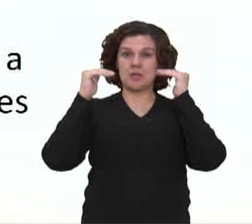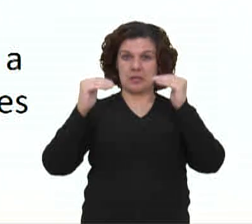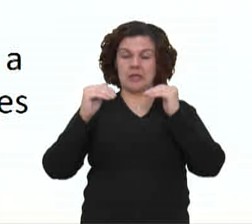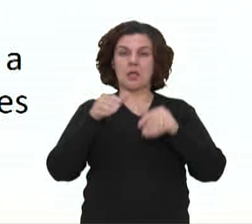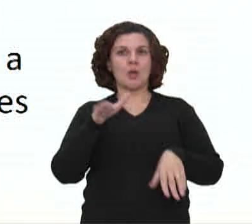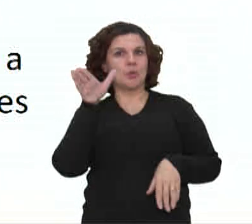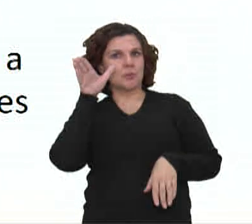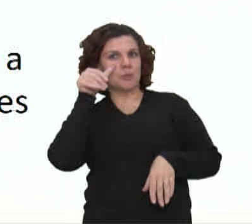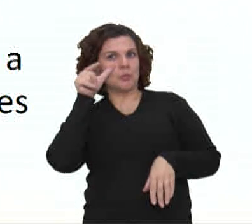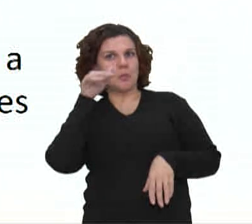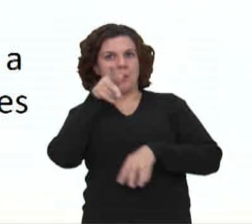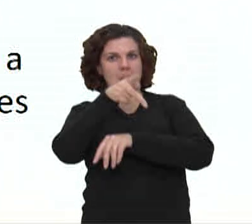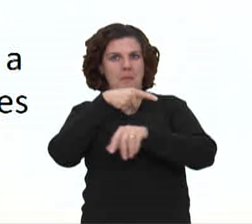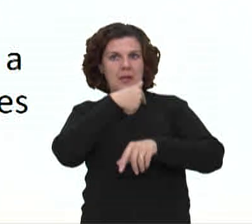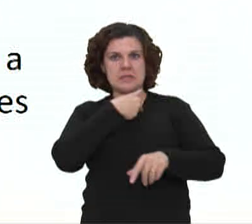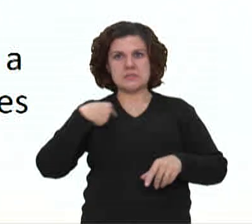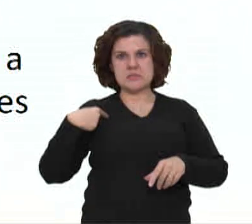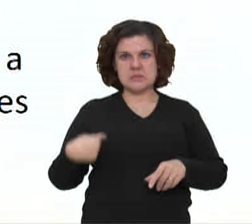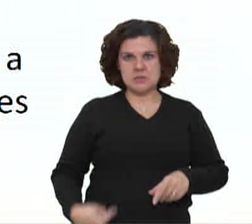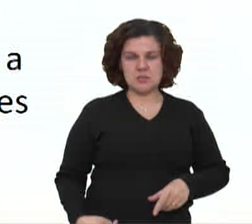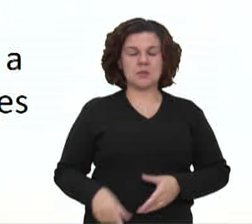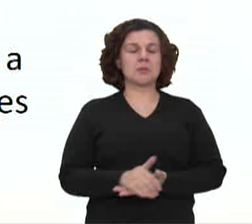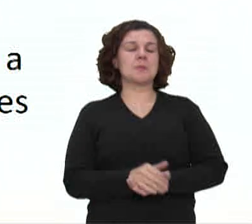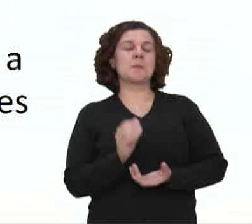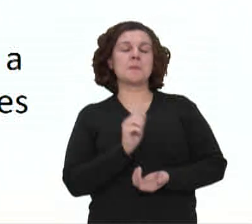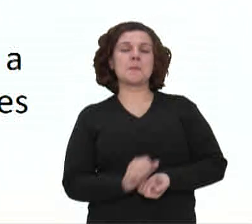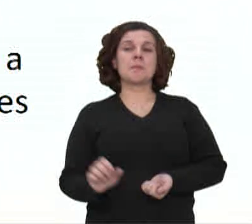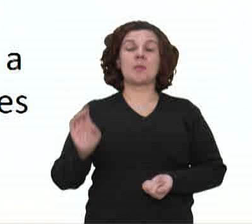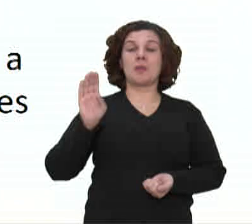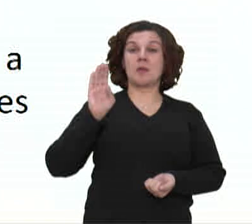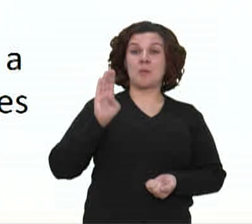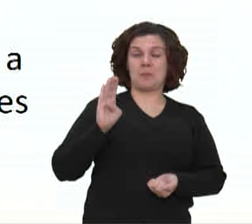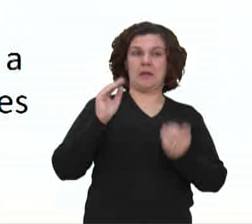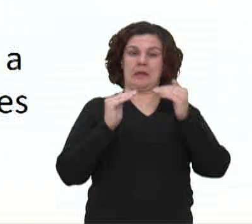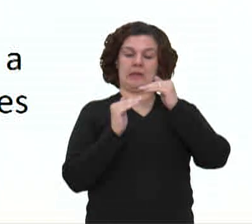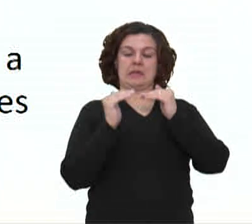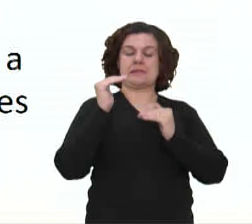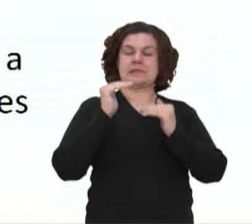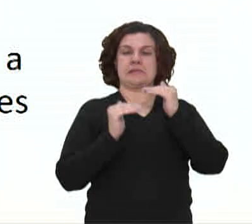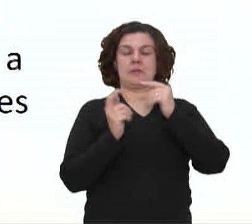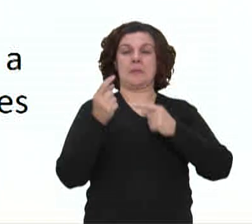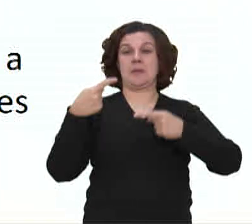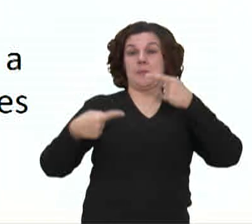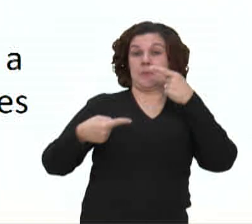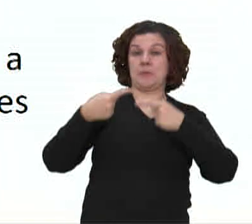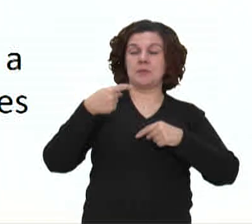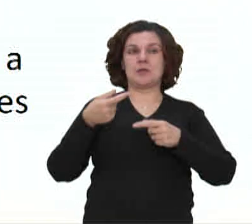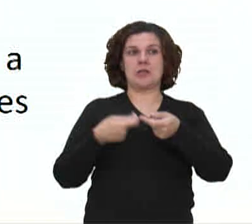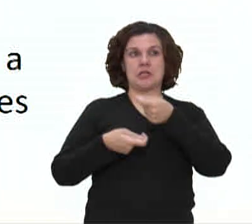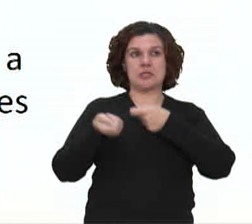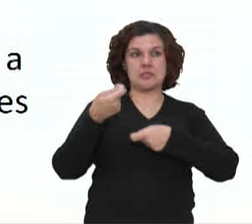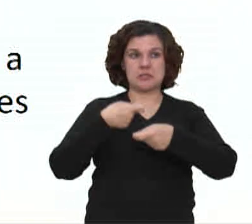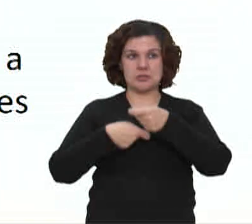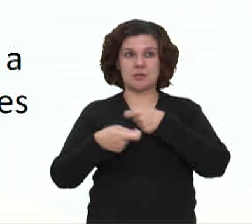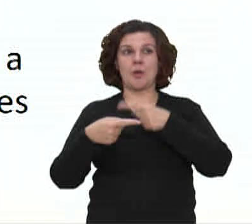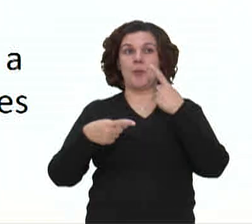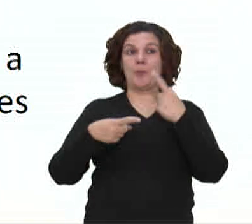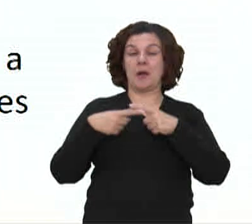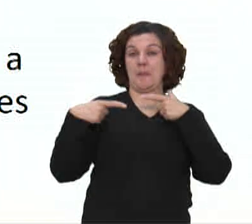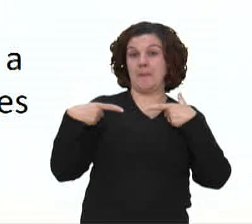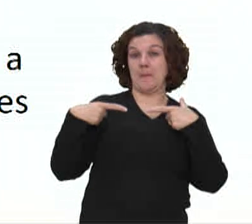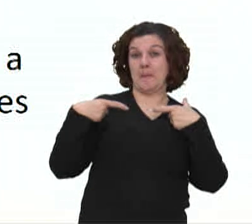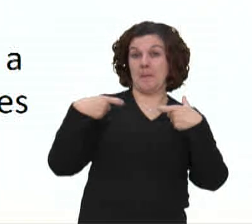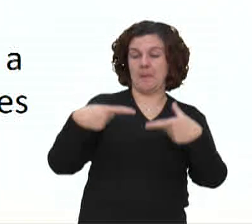como a China. B. A instabilidade política do continente africano é resultado das disputas étnicas rivais pelo domínio do